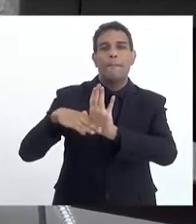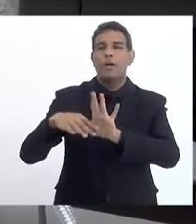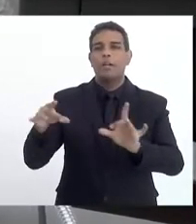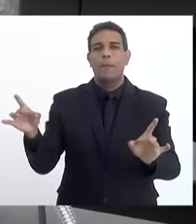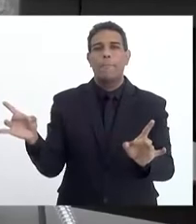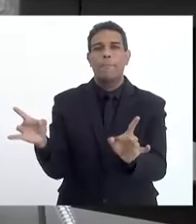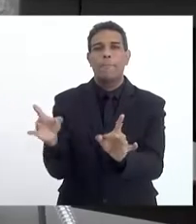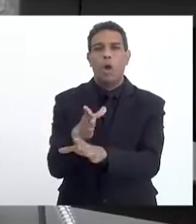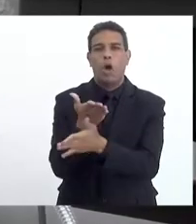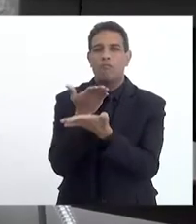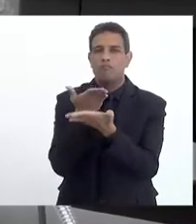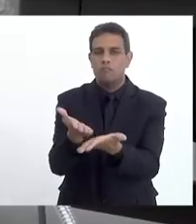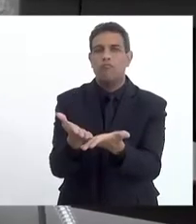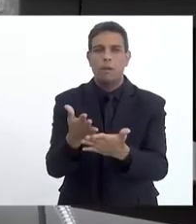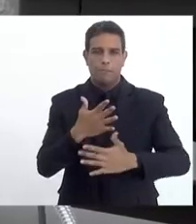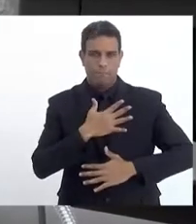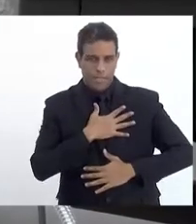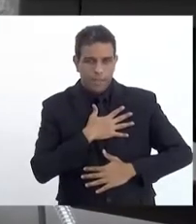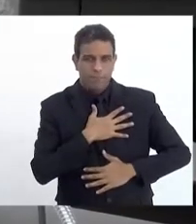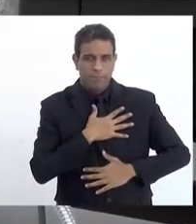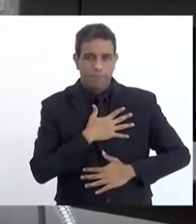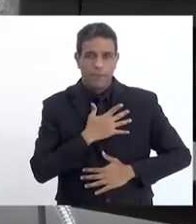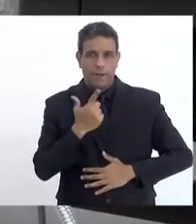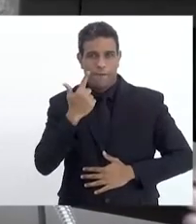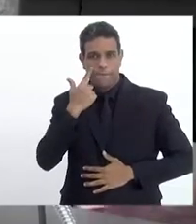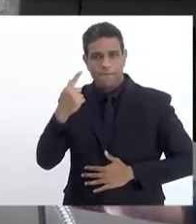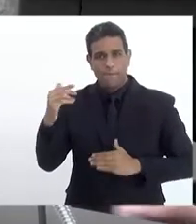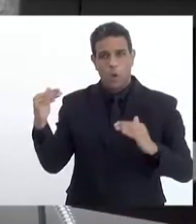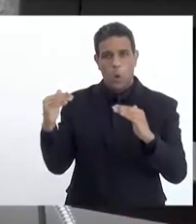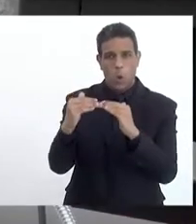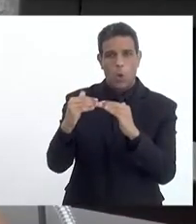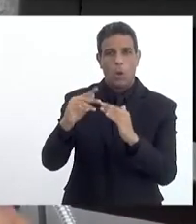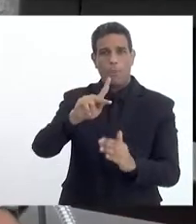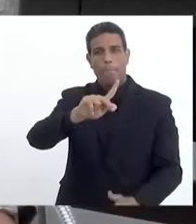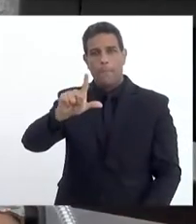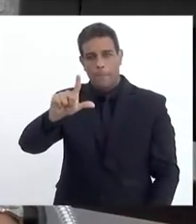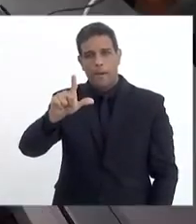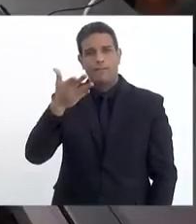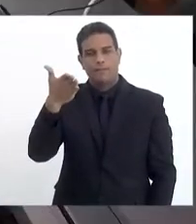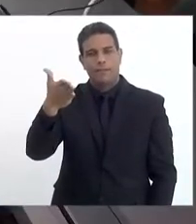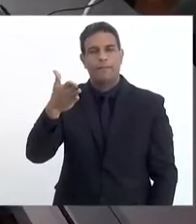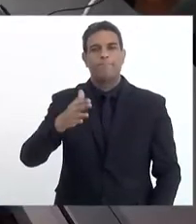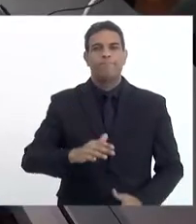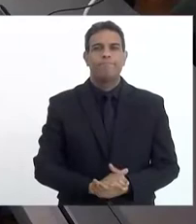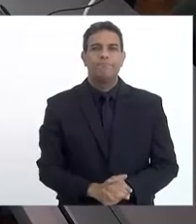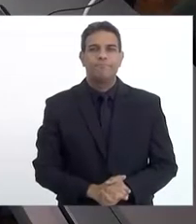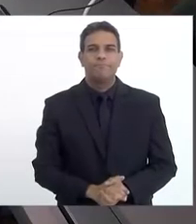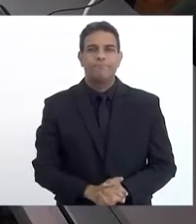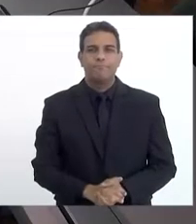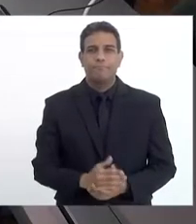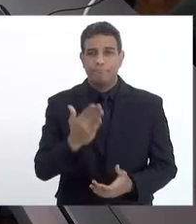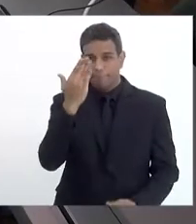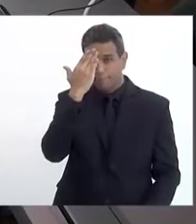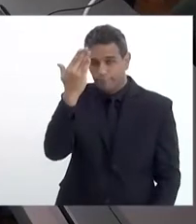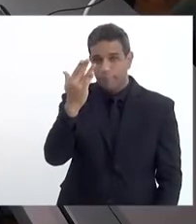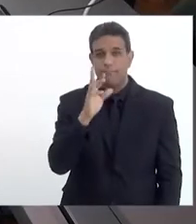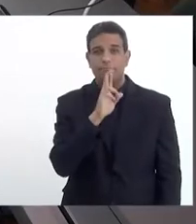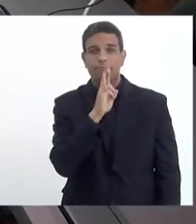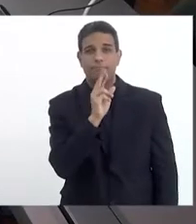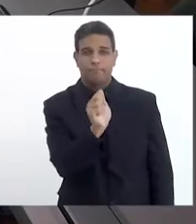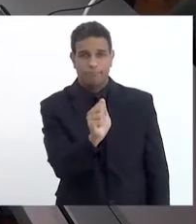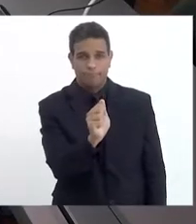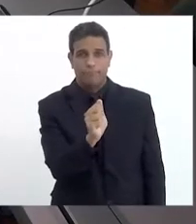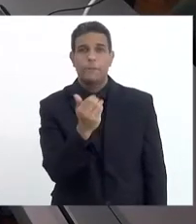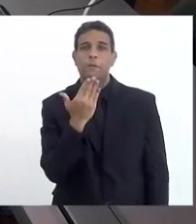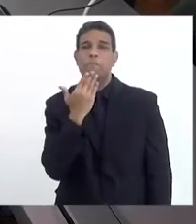Então, faço aqui coro às palavras da deputada Mônica Francisco, presidente. Então, concedido. Obrigado, deputado Rodrigo Amorim. Concedido o